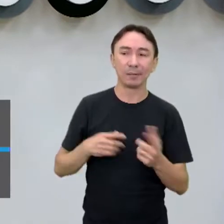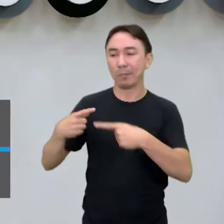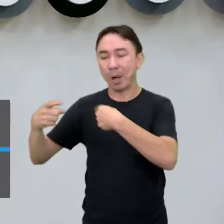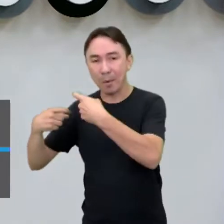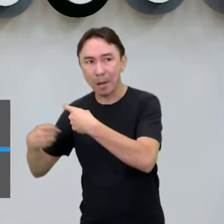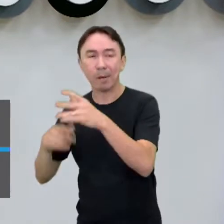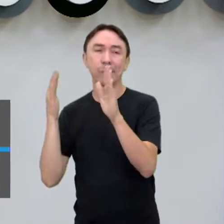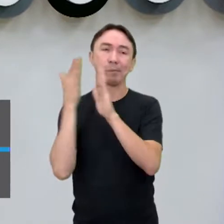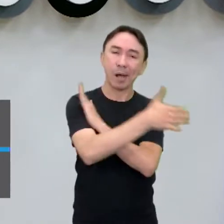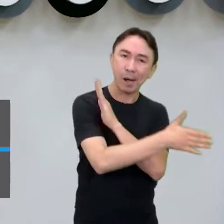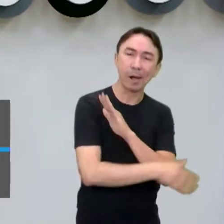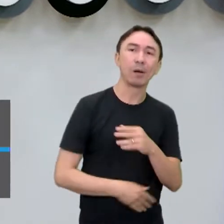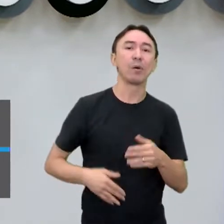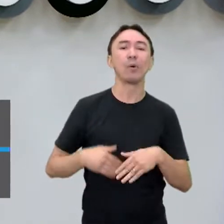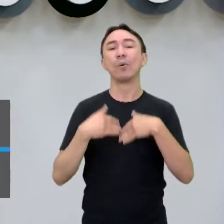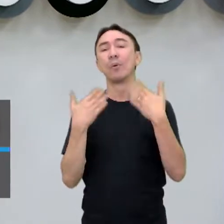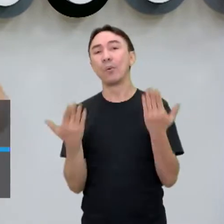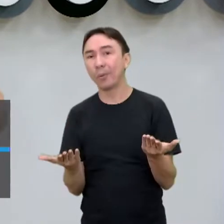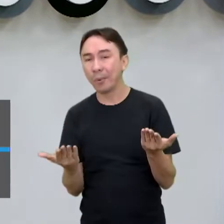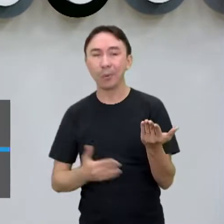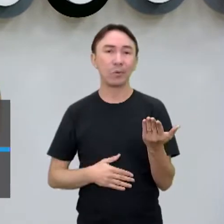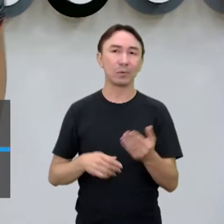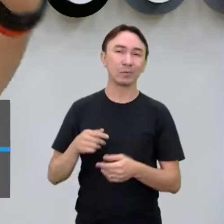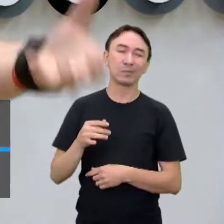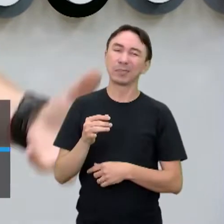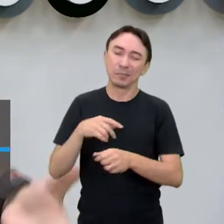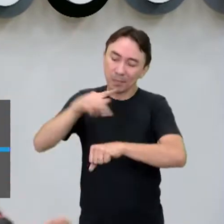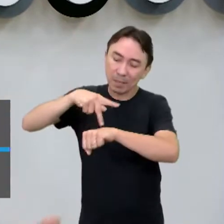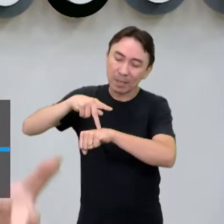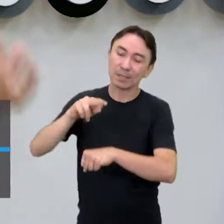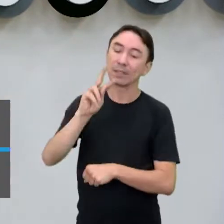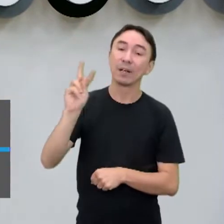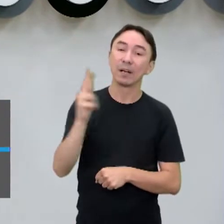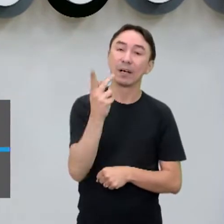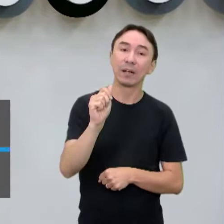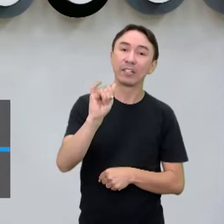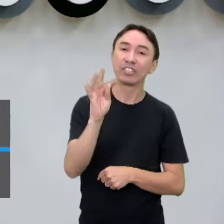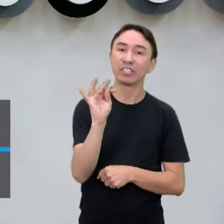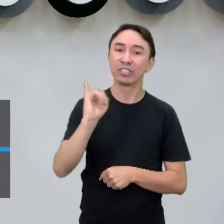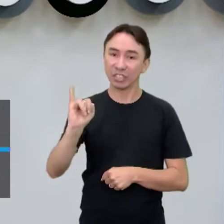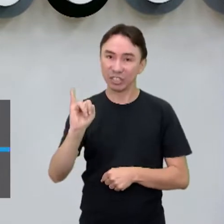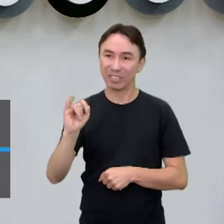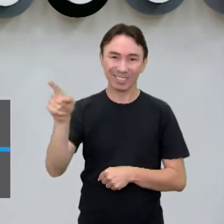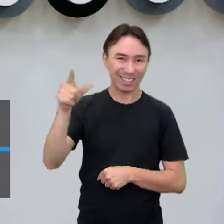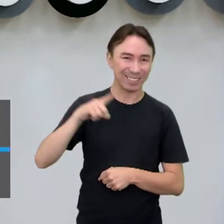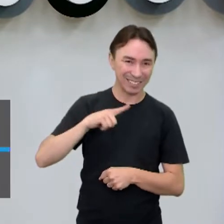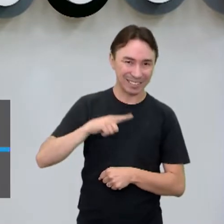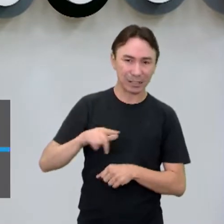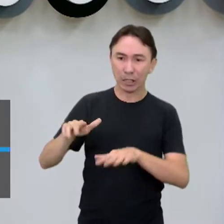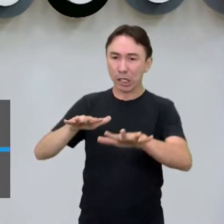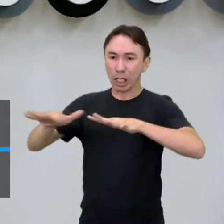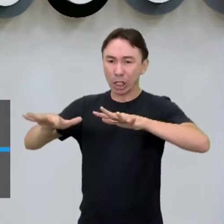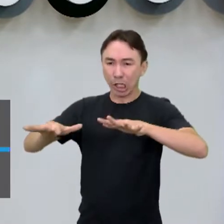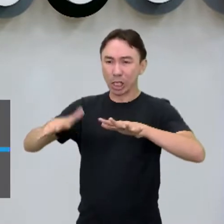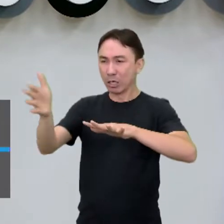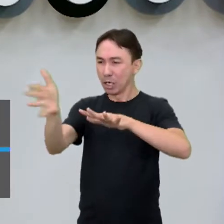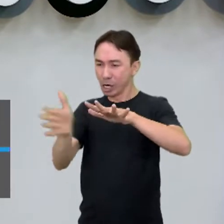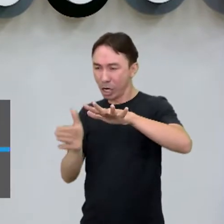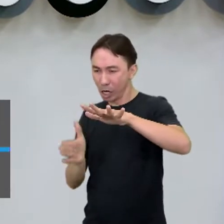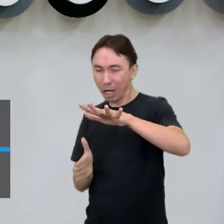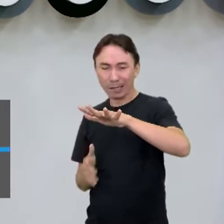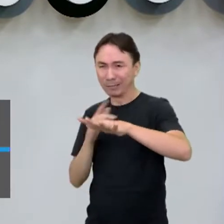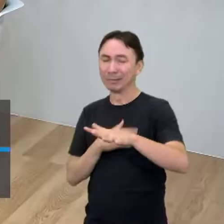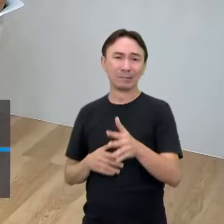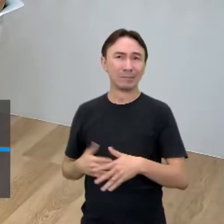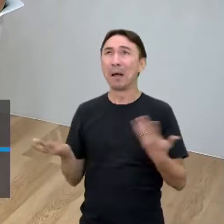vieram do Haiti por problemas de desastres naturais, então não é só da guerra, mas acho que da guerra é um número mais expressivo,